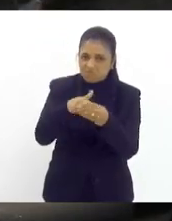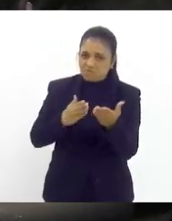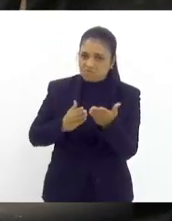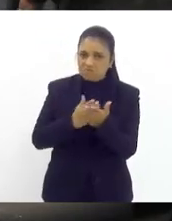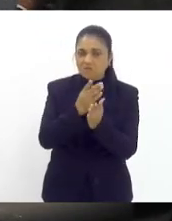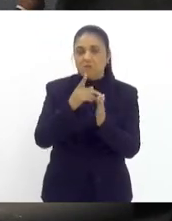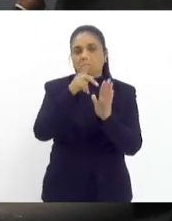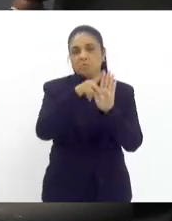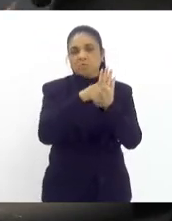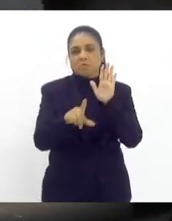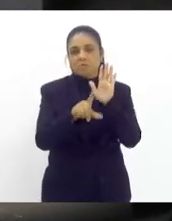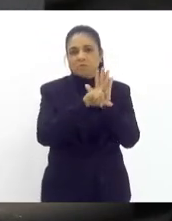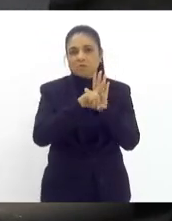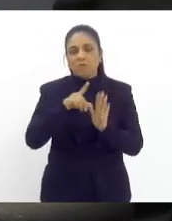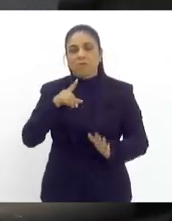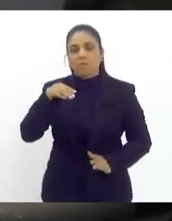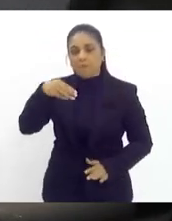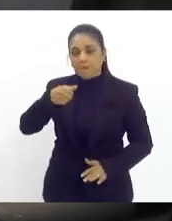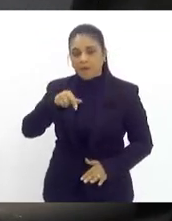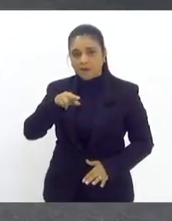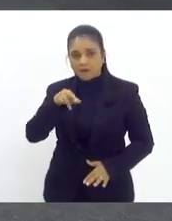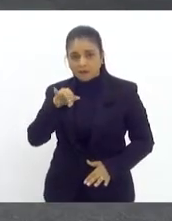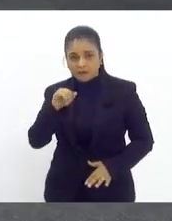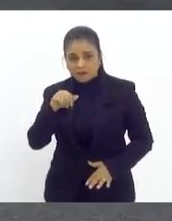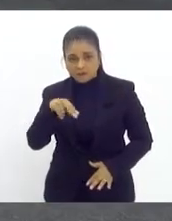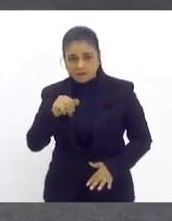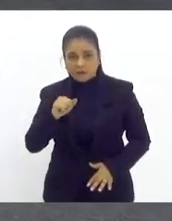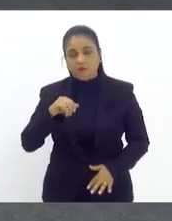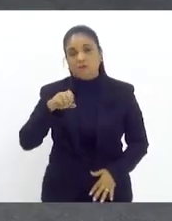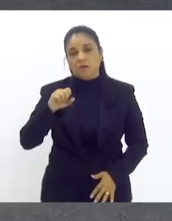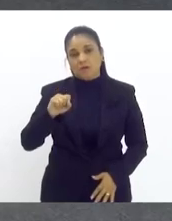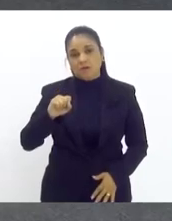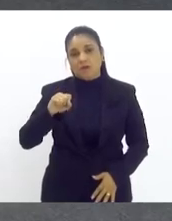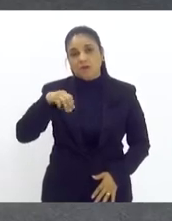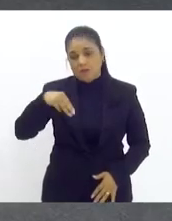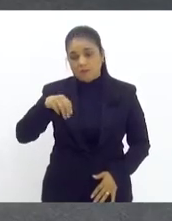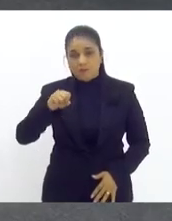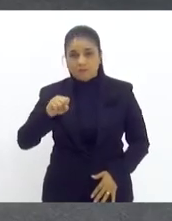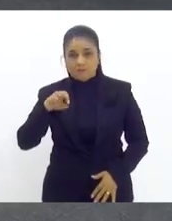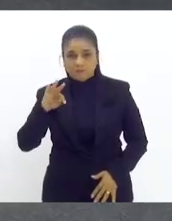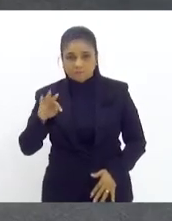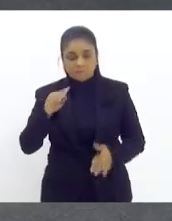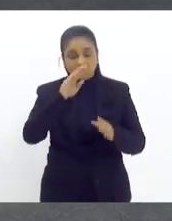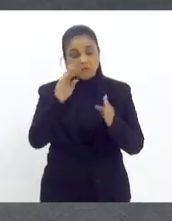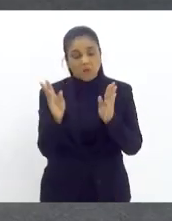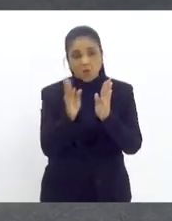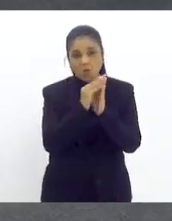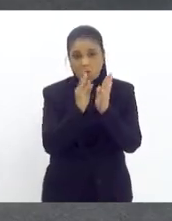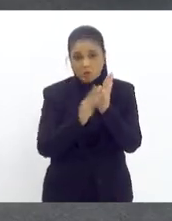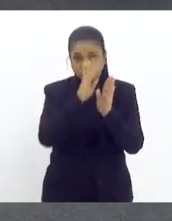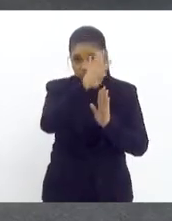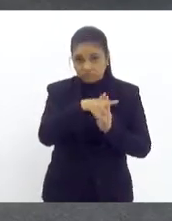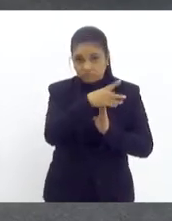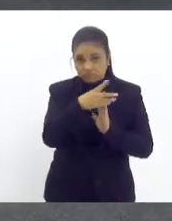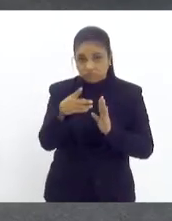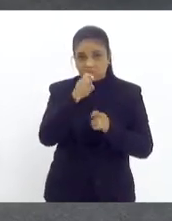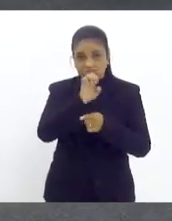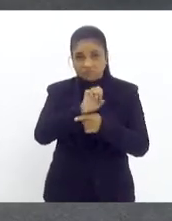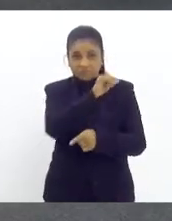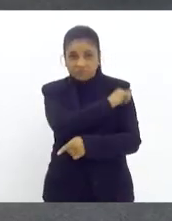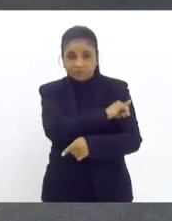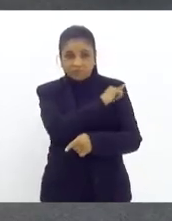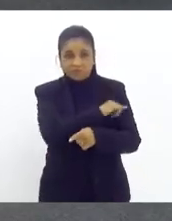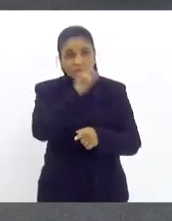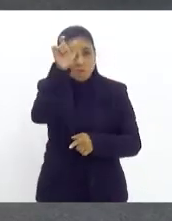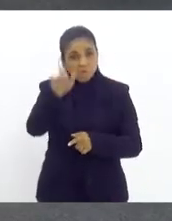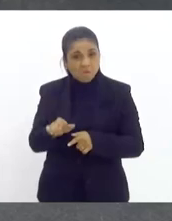de lei da deputada Marina do MST que incluiu no calendário Oficial do Estado do Rio de Janeiro o dia Estadual da mulher